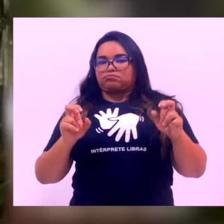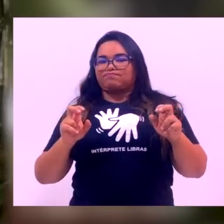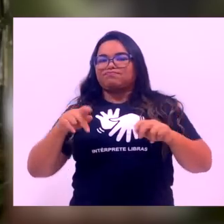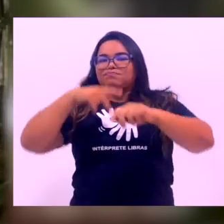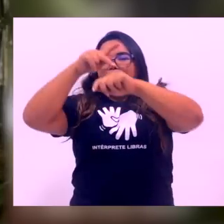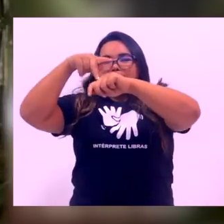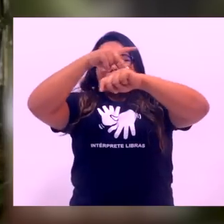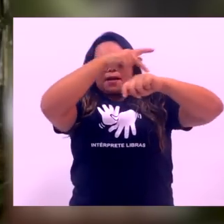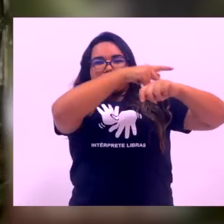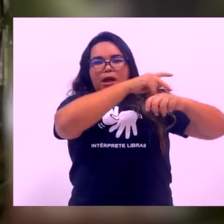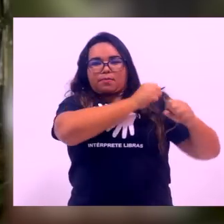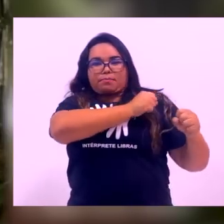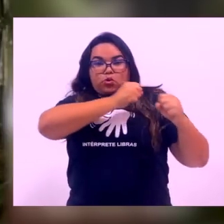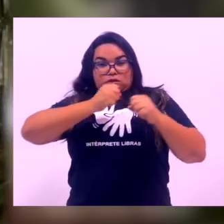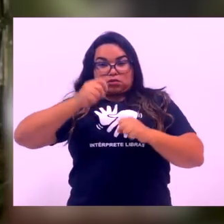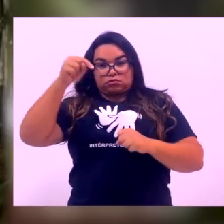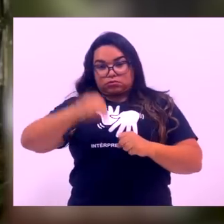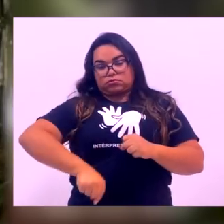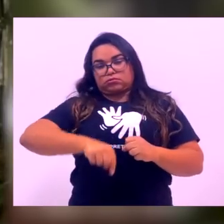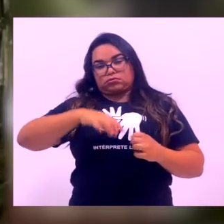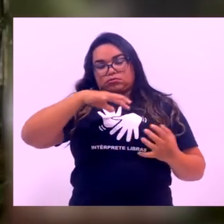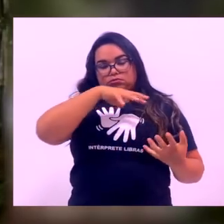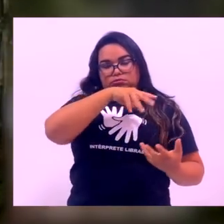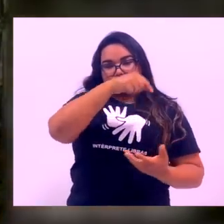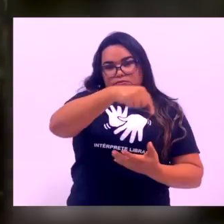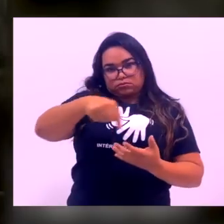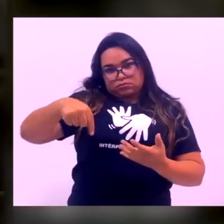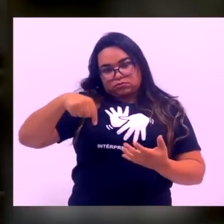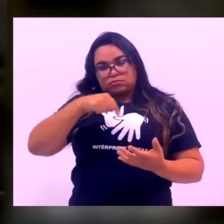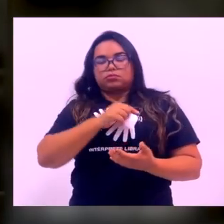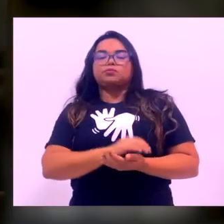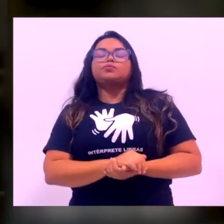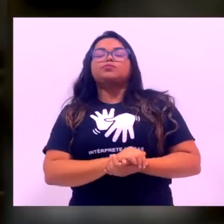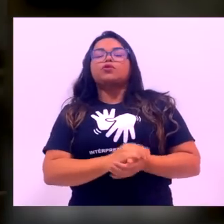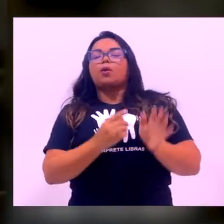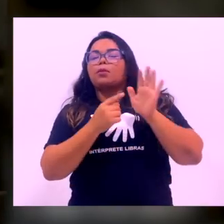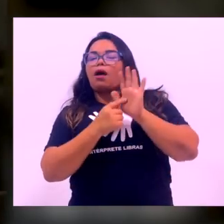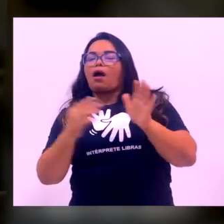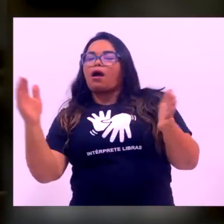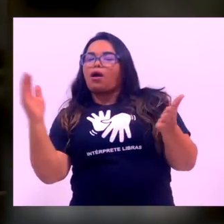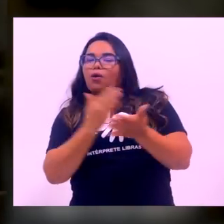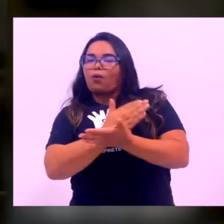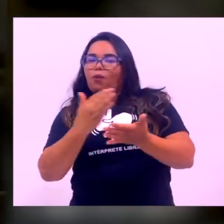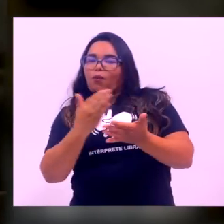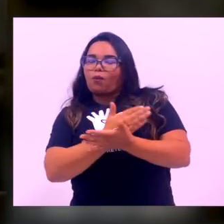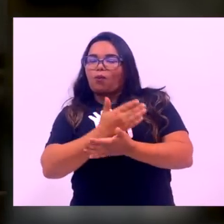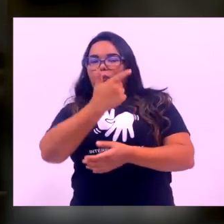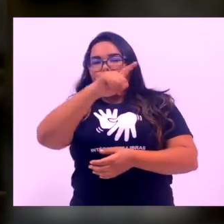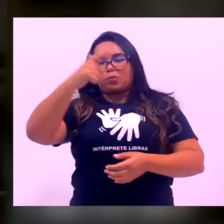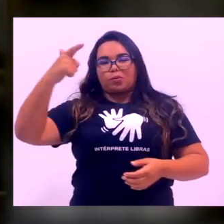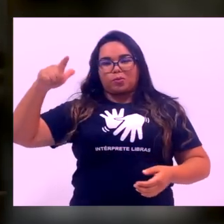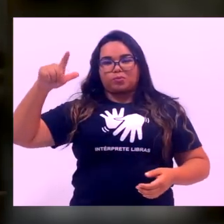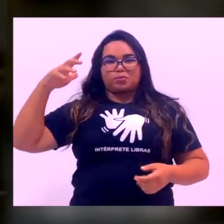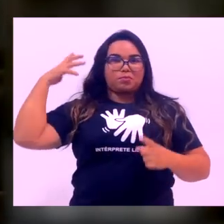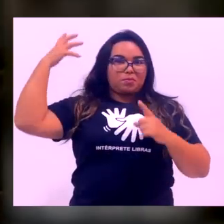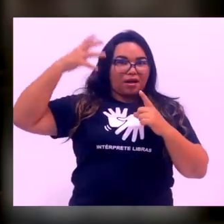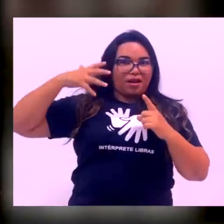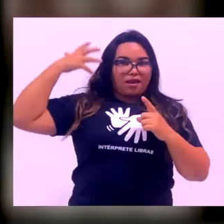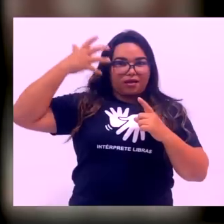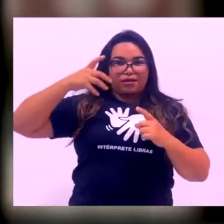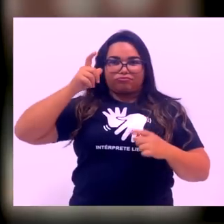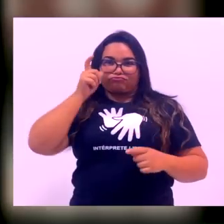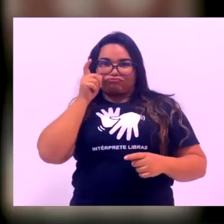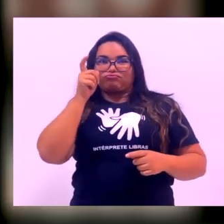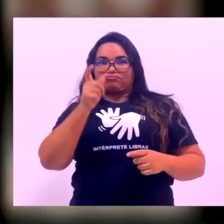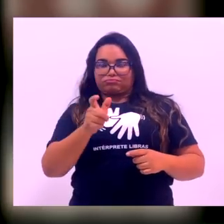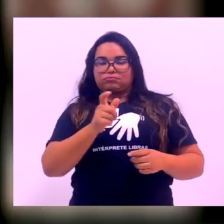grandes potências que governam o mundo de hoje. E eu vou mostrar para vocês algumas dessas coisas nas próximas palestras. Isso é